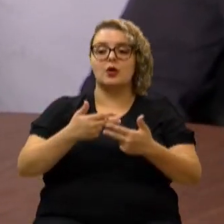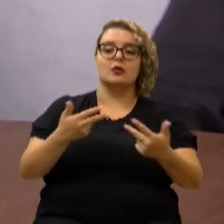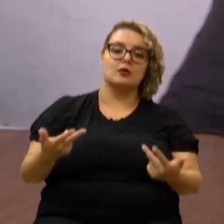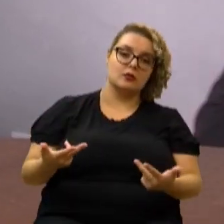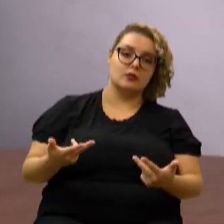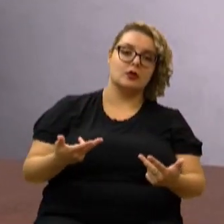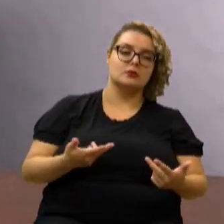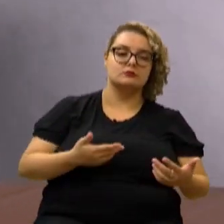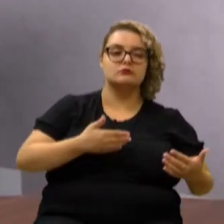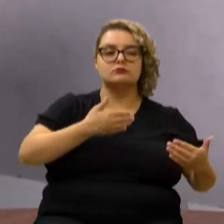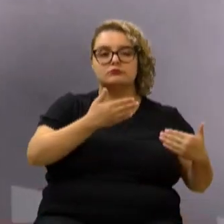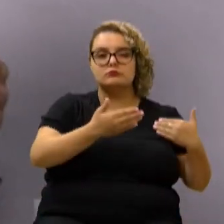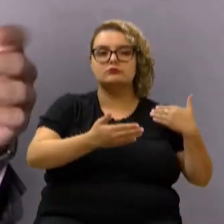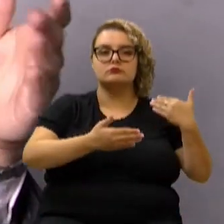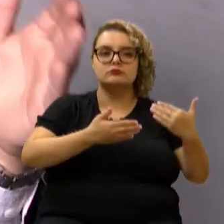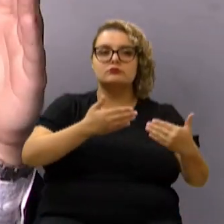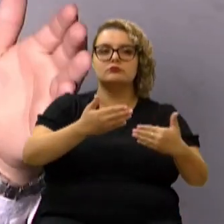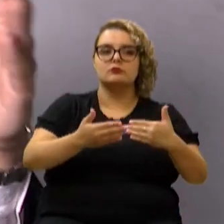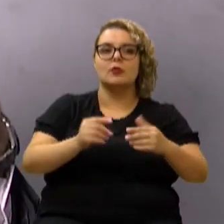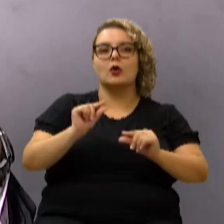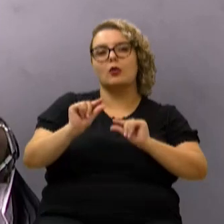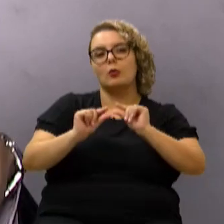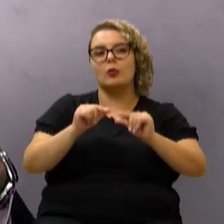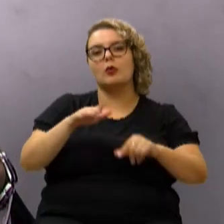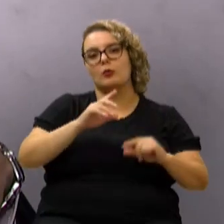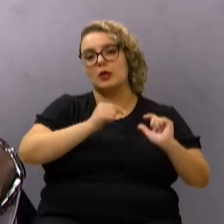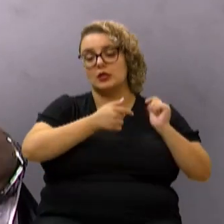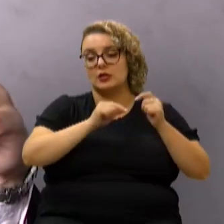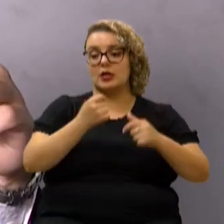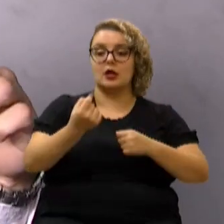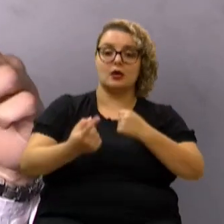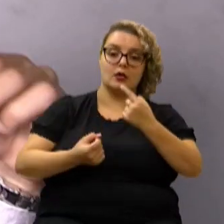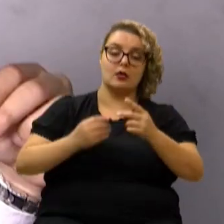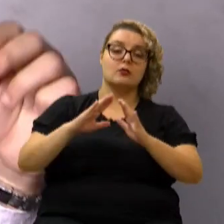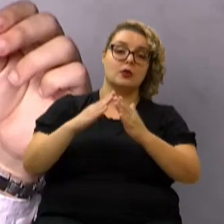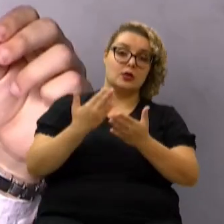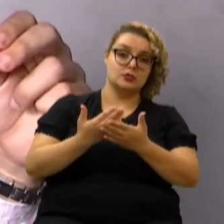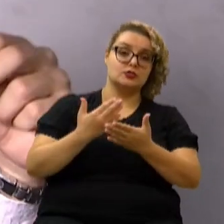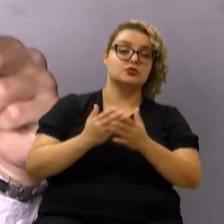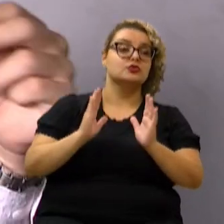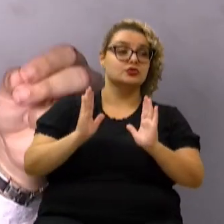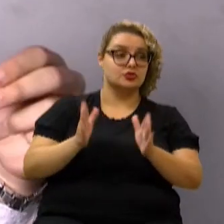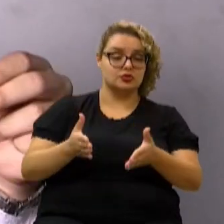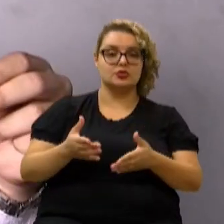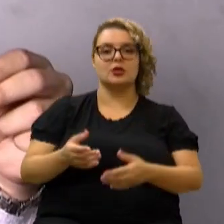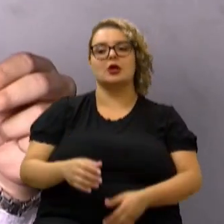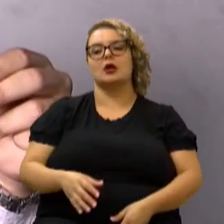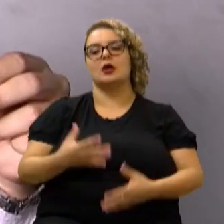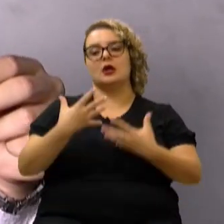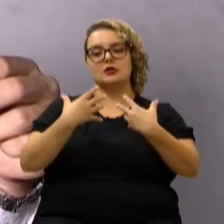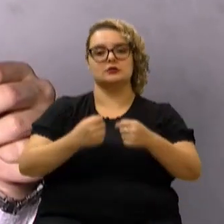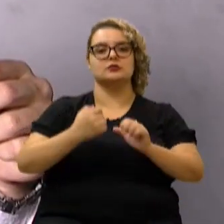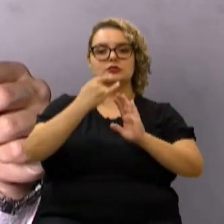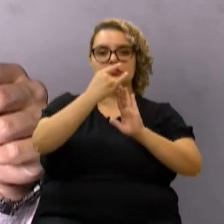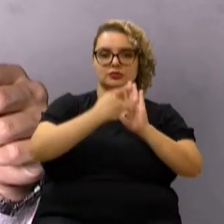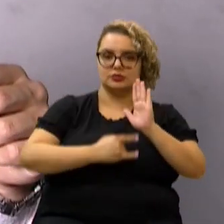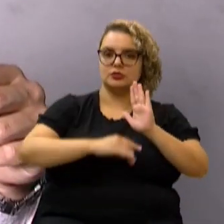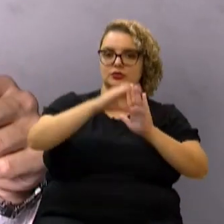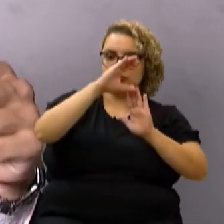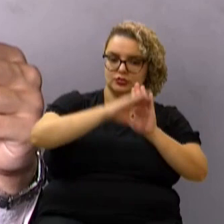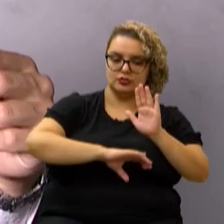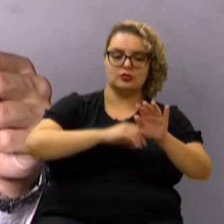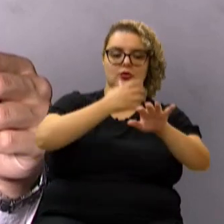um ponto que recentemente ela vem se tornando mais tradicional. Algumas escolas já adotaram a educação